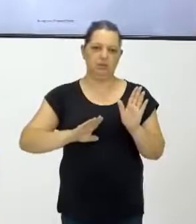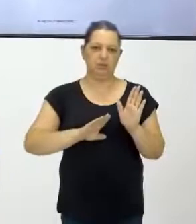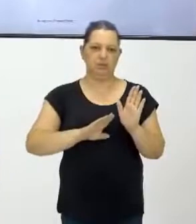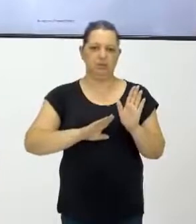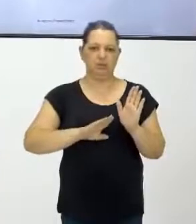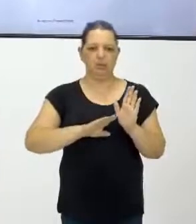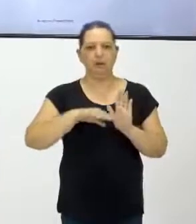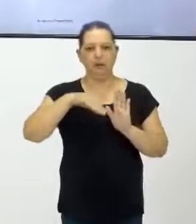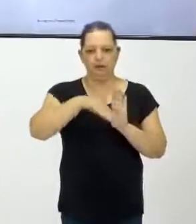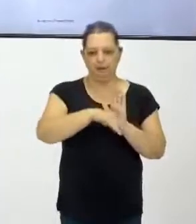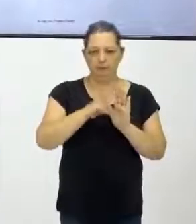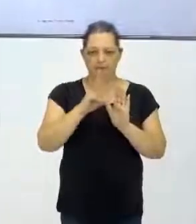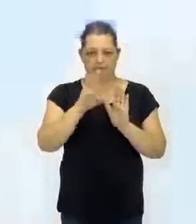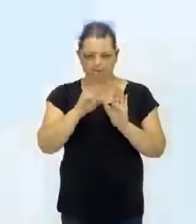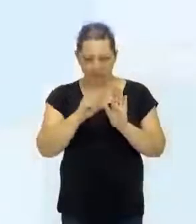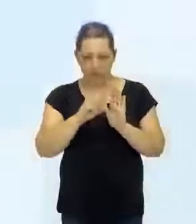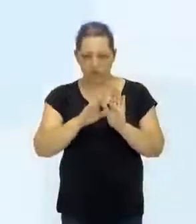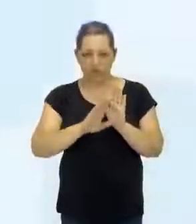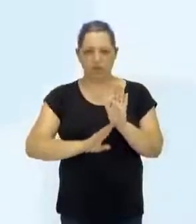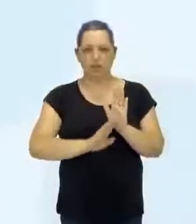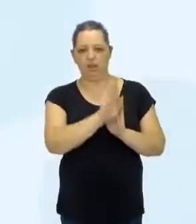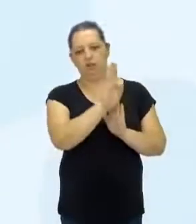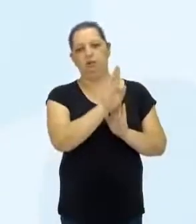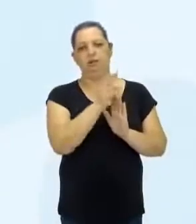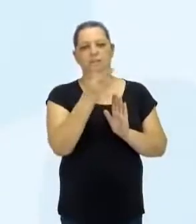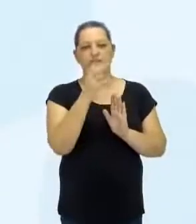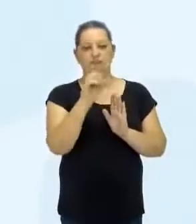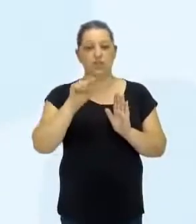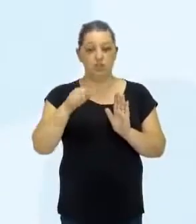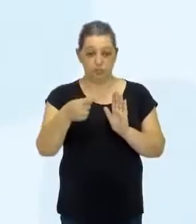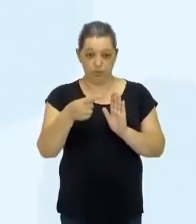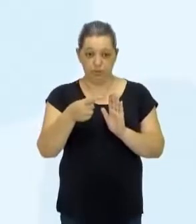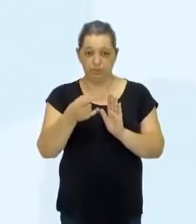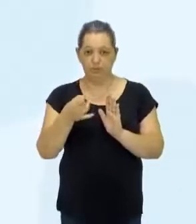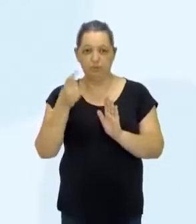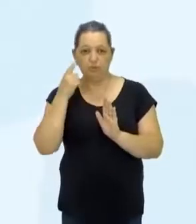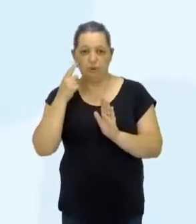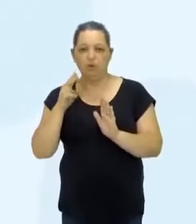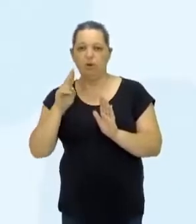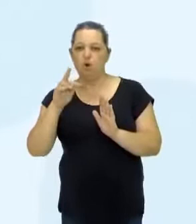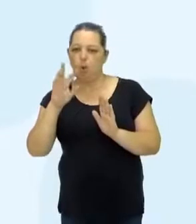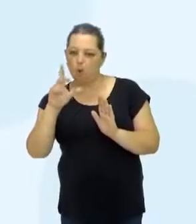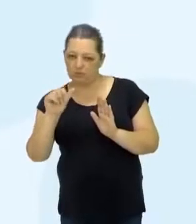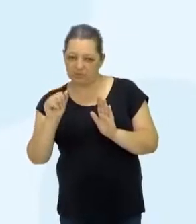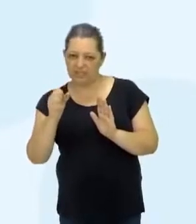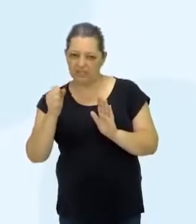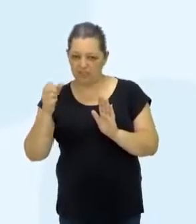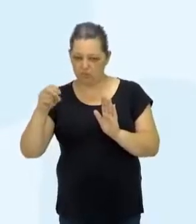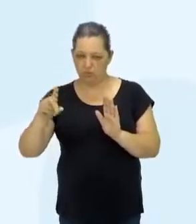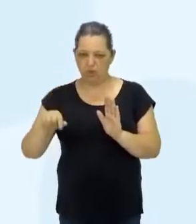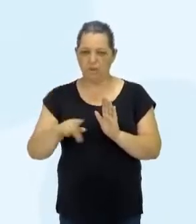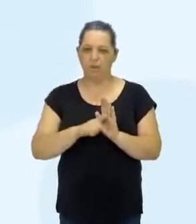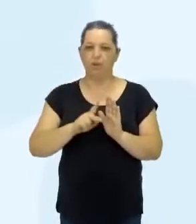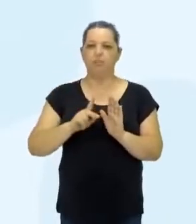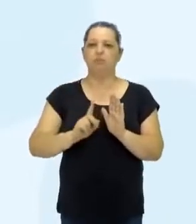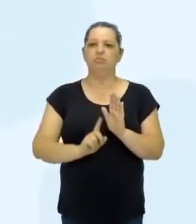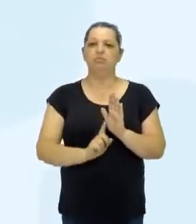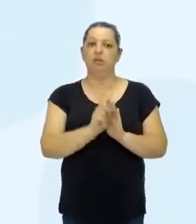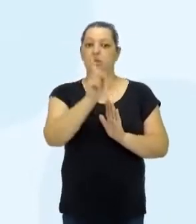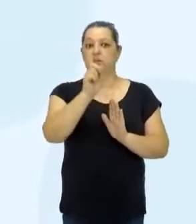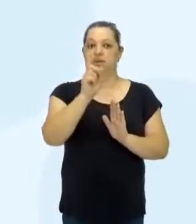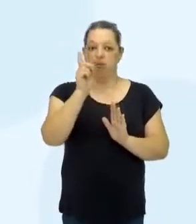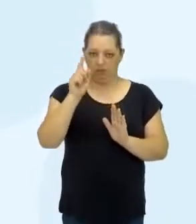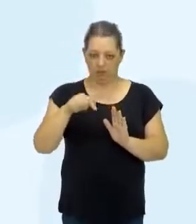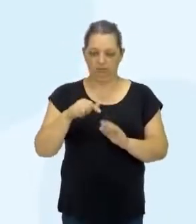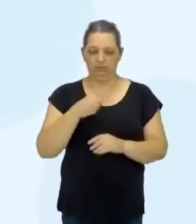20 mil. Acima de 20 mil, ultrassom. Abaixo do 20 Hertz é o infrassom. Beleza aí, pessoal?